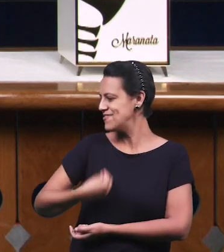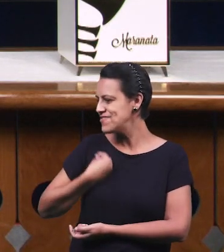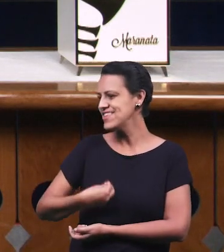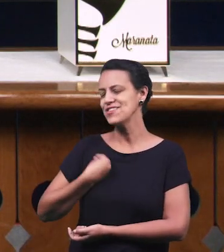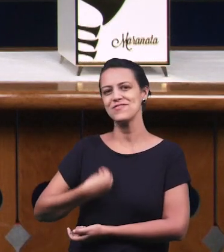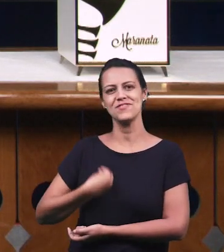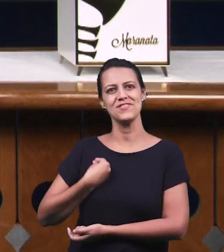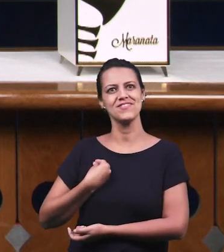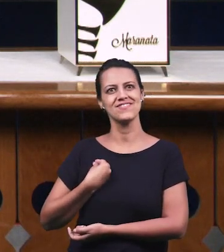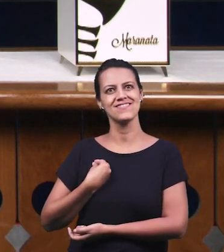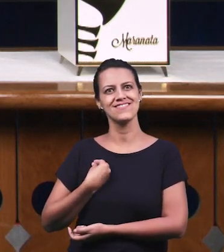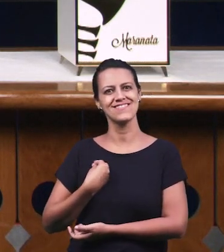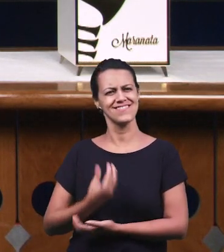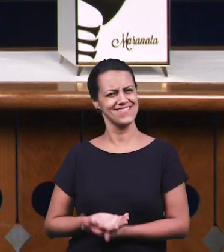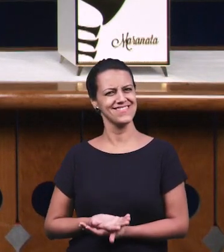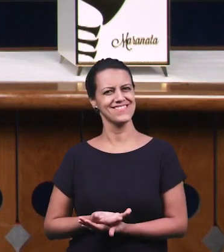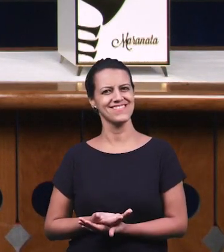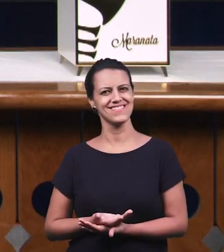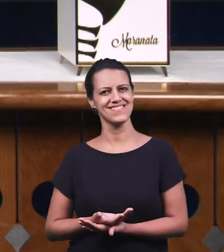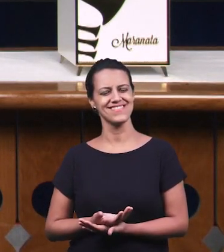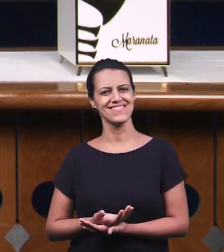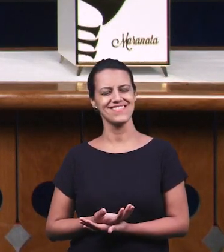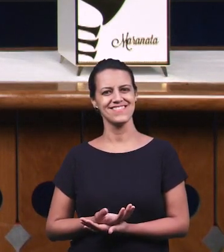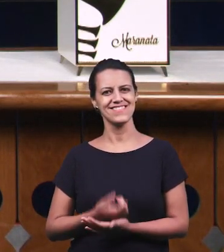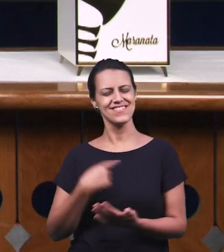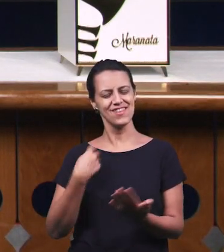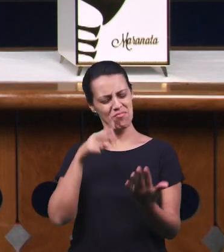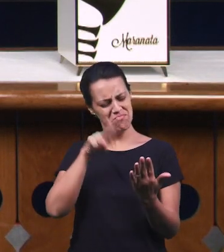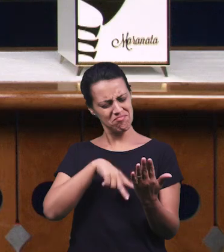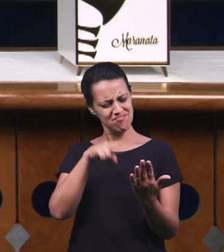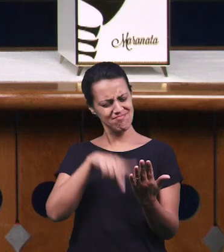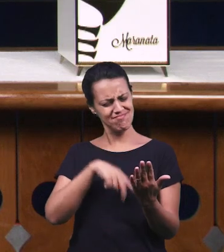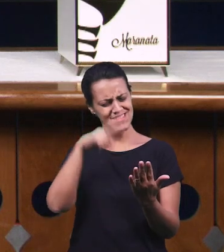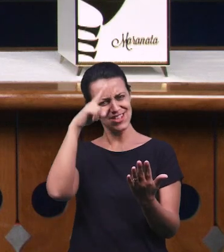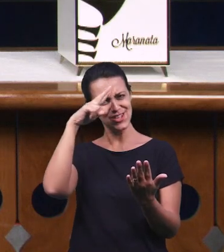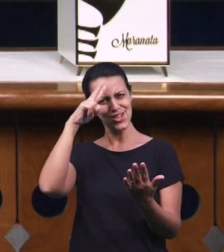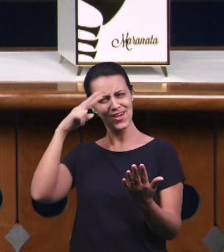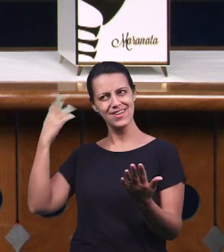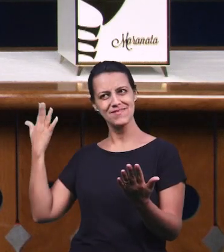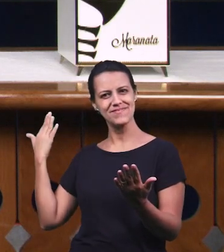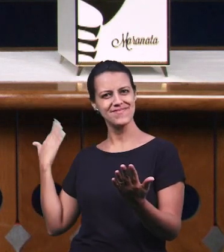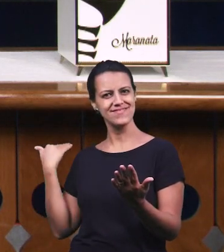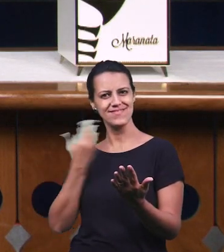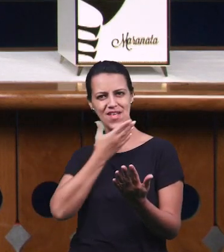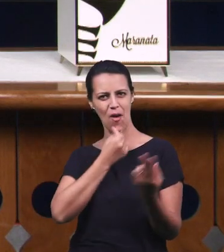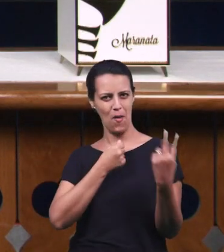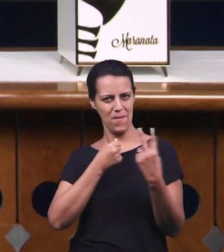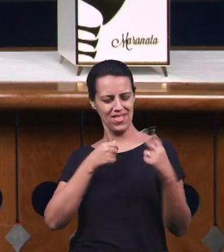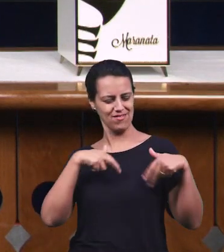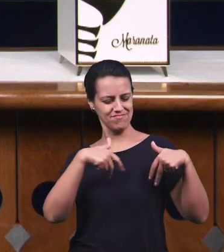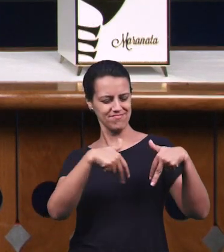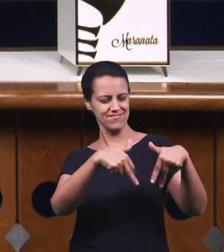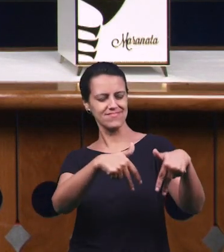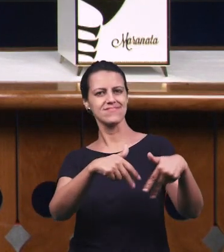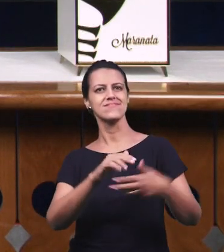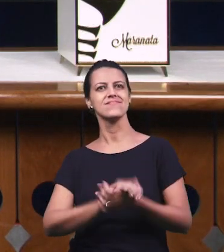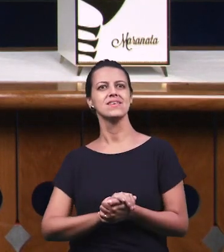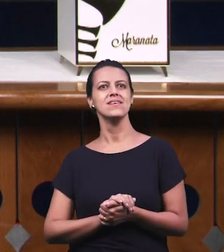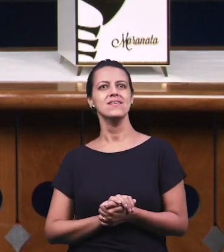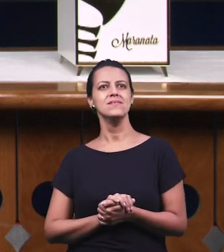texto, quando olhamos a história desses homens, esse texto que está ligado à ressurreição de Jesus, nós não encontramos aqui dois